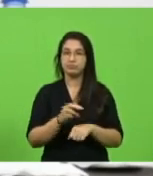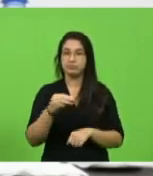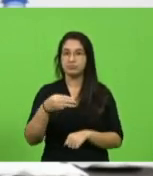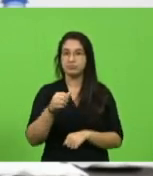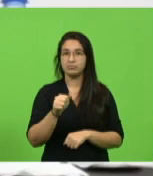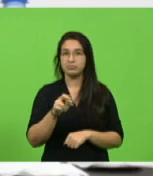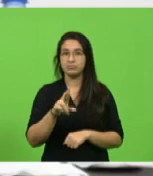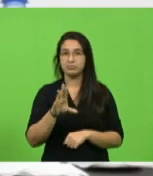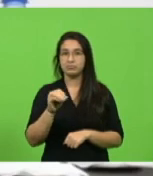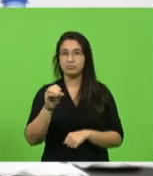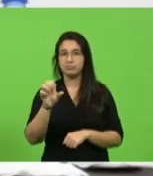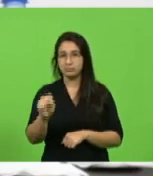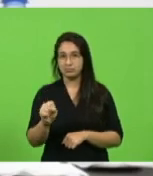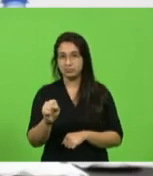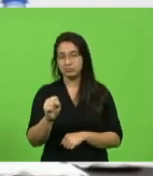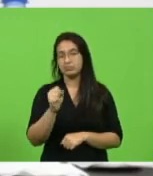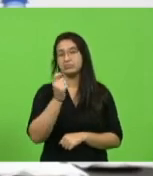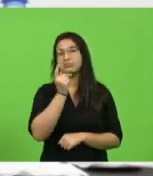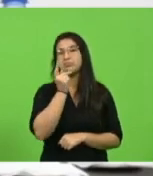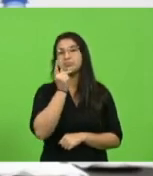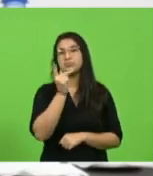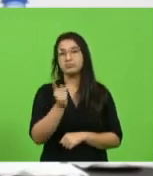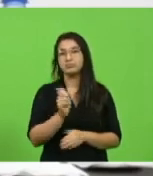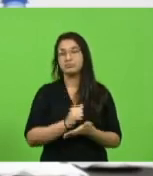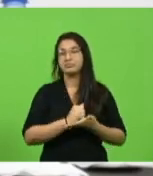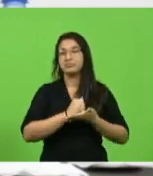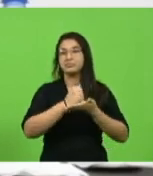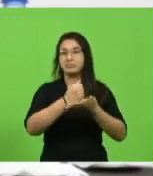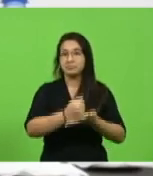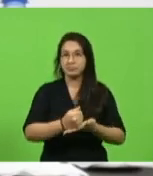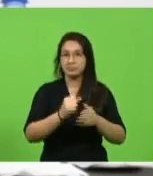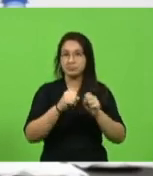que falará sobre, pela defesa do